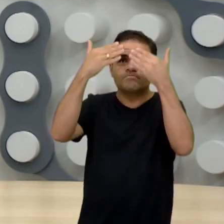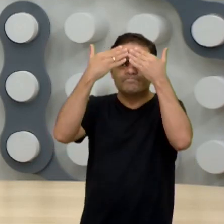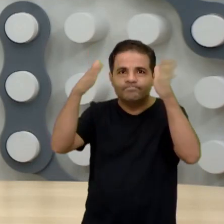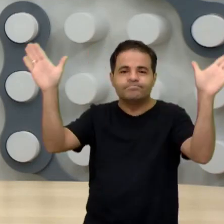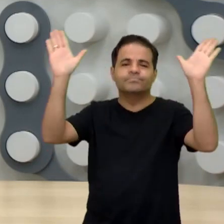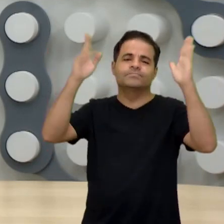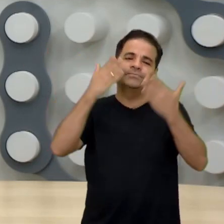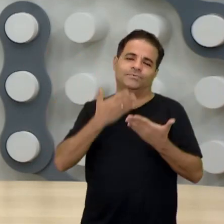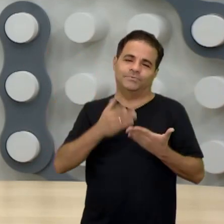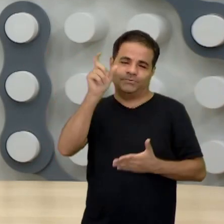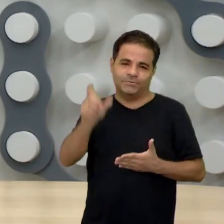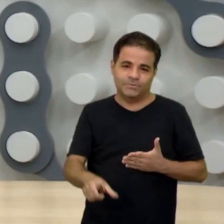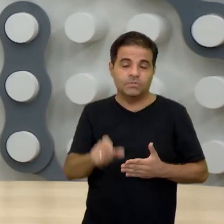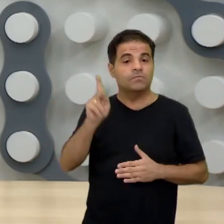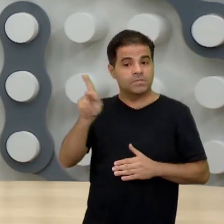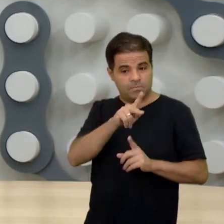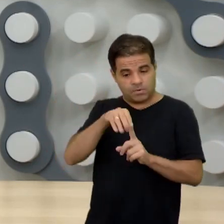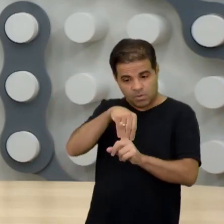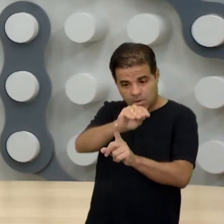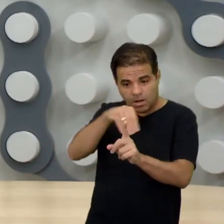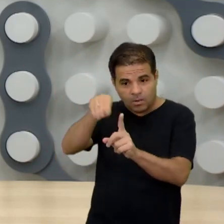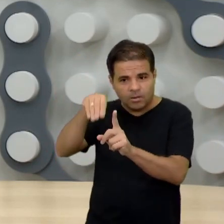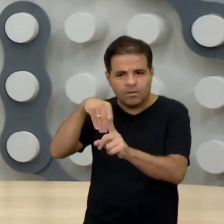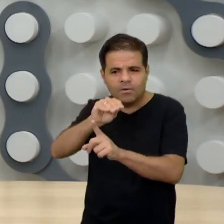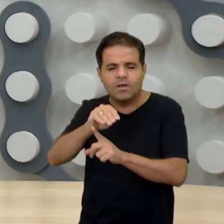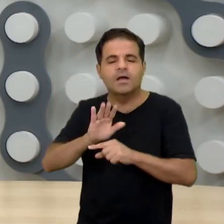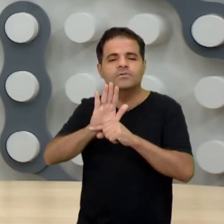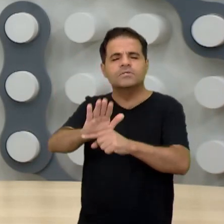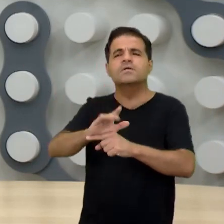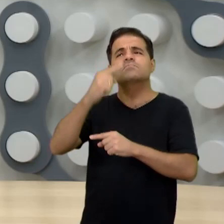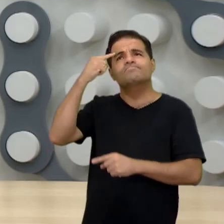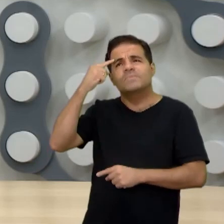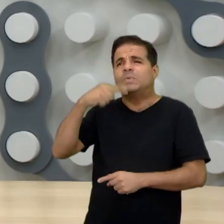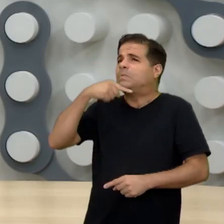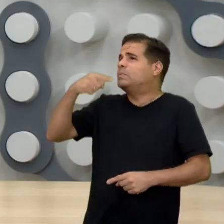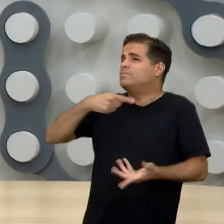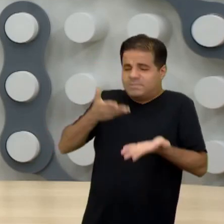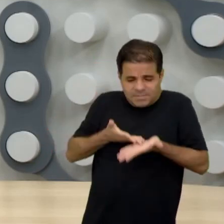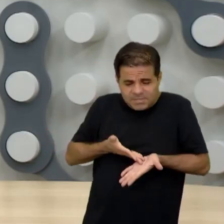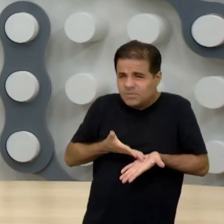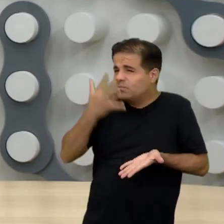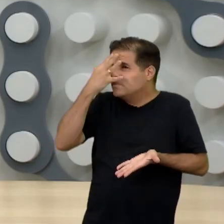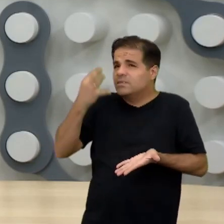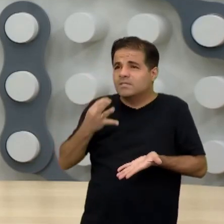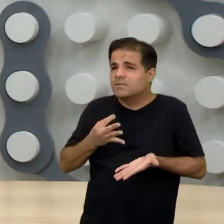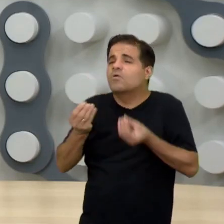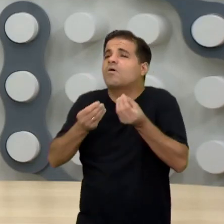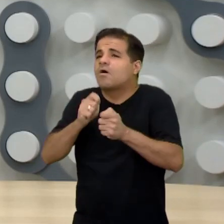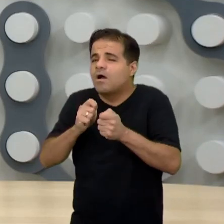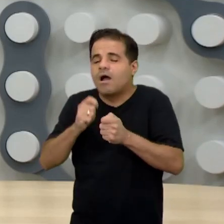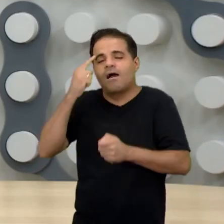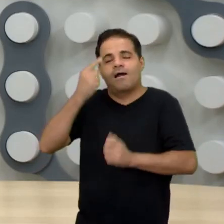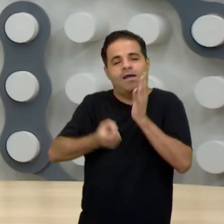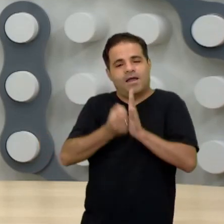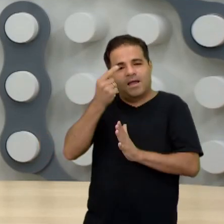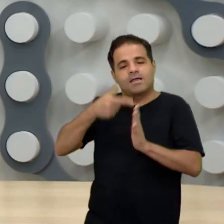estudante, né? Então, o professor, como mediador, ele vai dando aquele norte. Para o estudante falar, eu não consigo sair daqui. Então, a gente cria algumas questões que falam, ó, faça